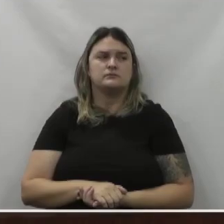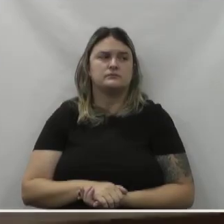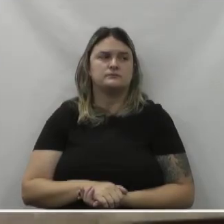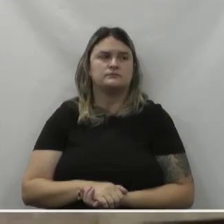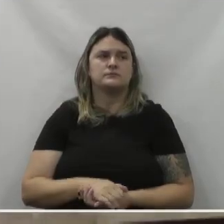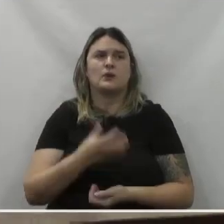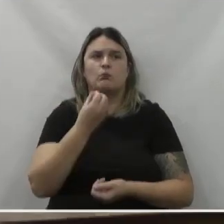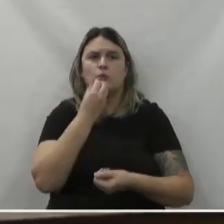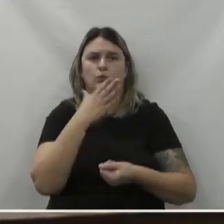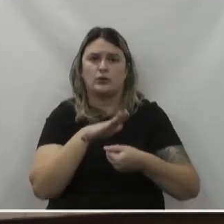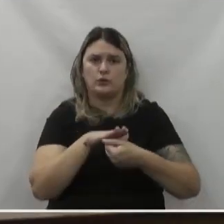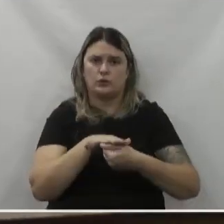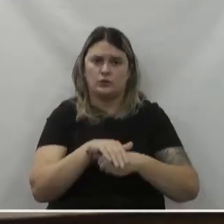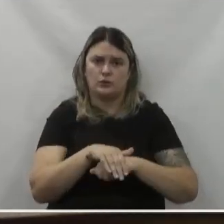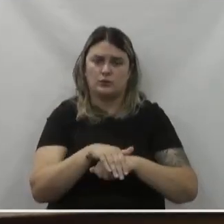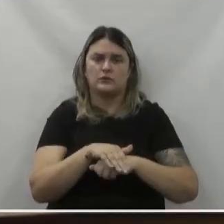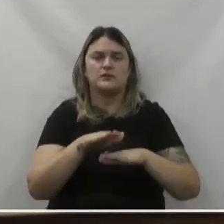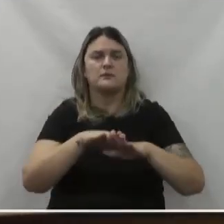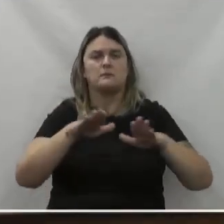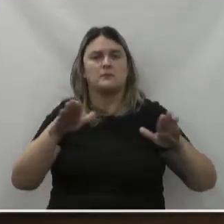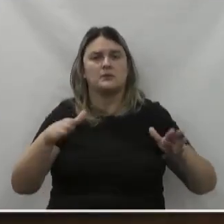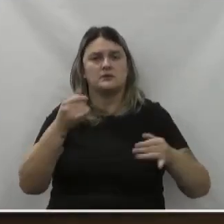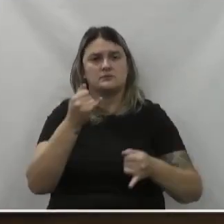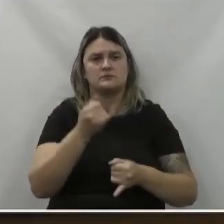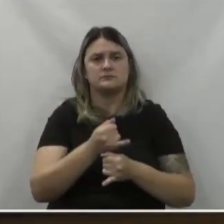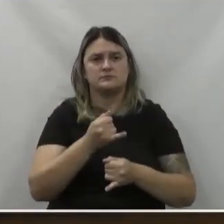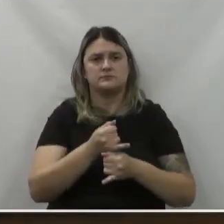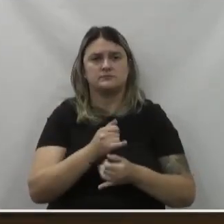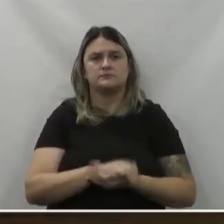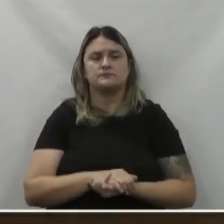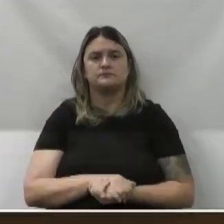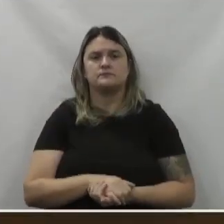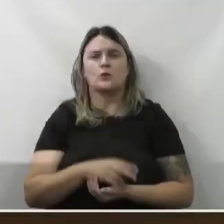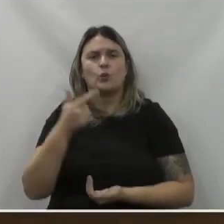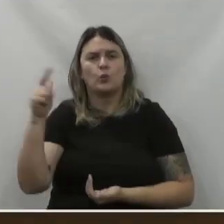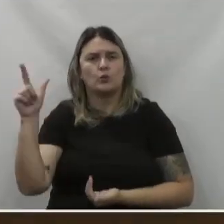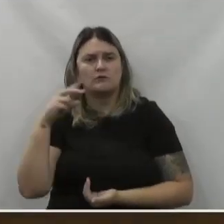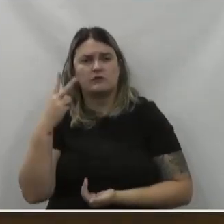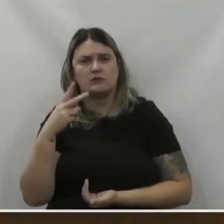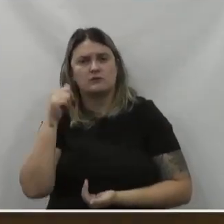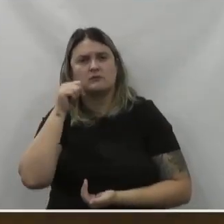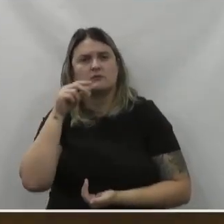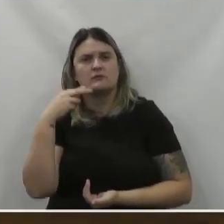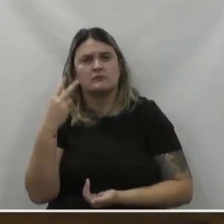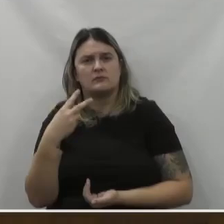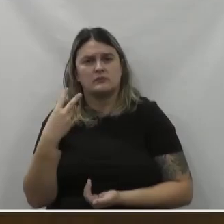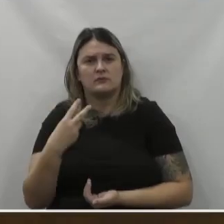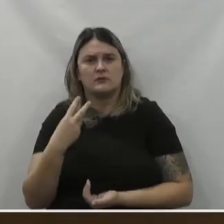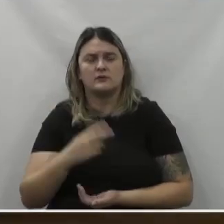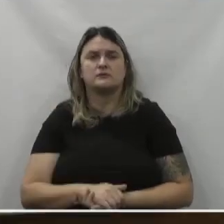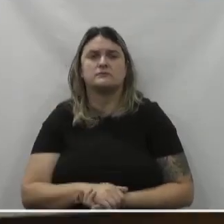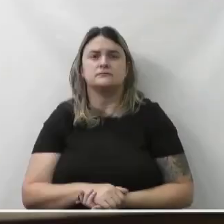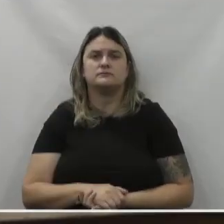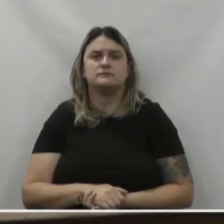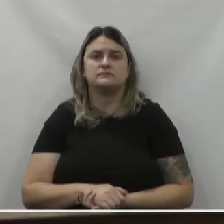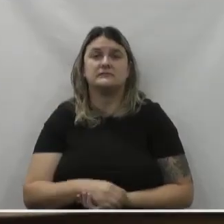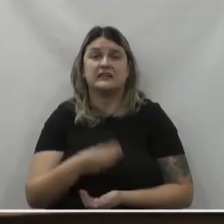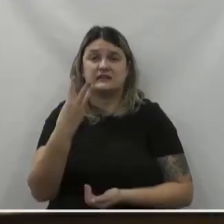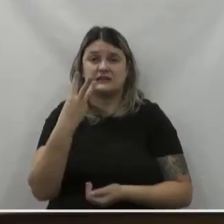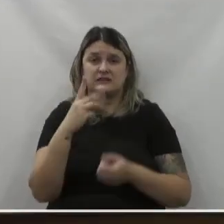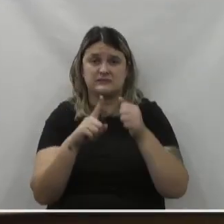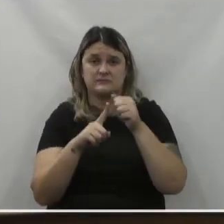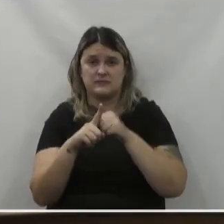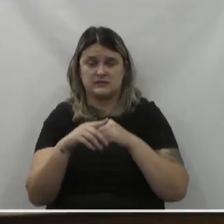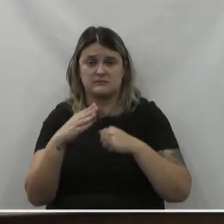Boa noite, senhor presidente, mesa diretora, colegas vereadores, vereadora. Com 3 meses do